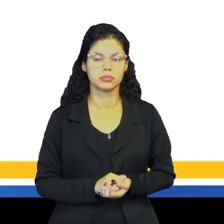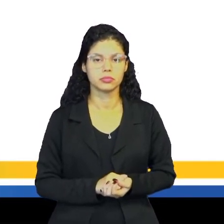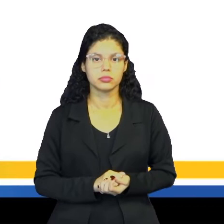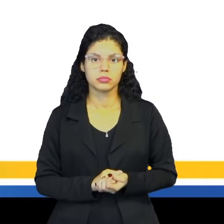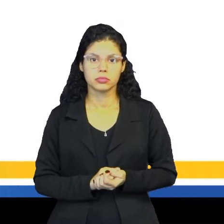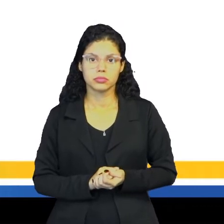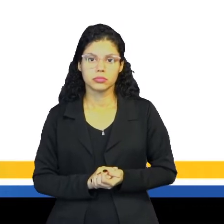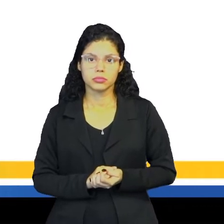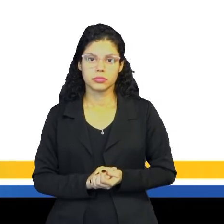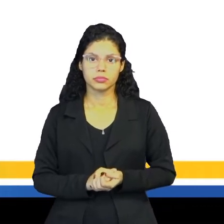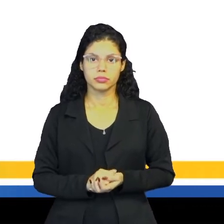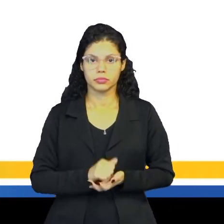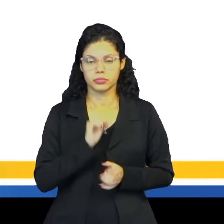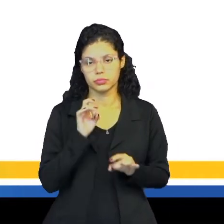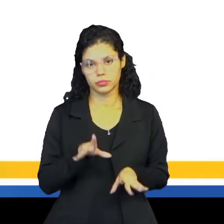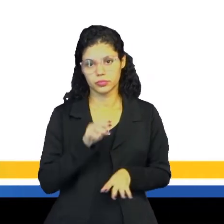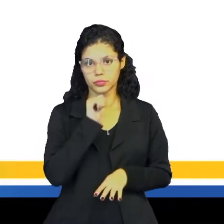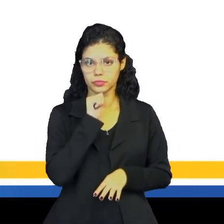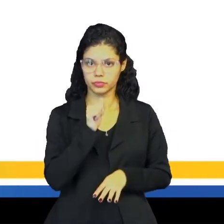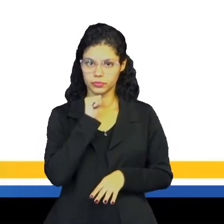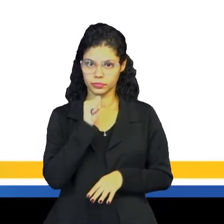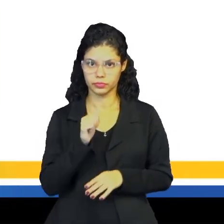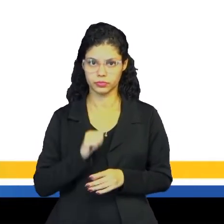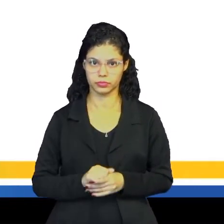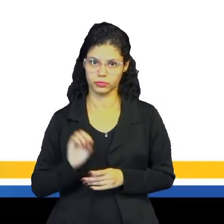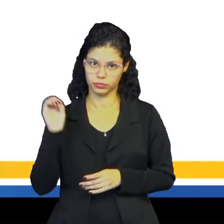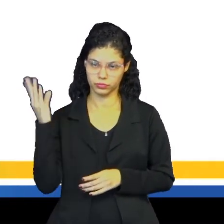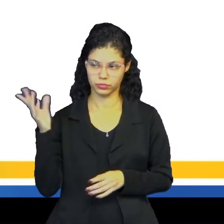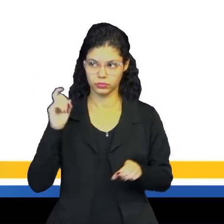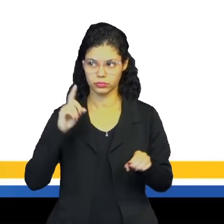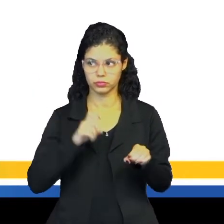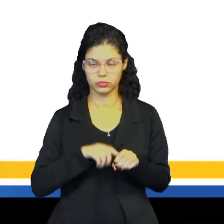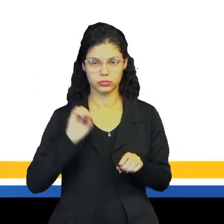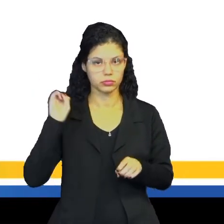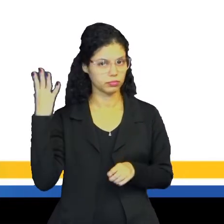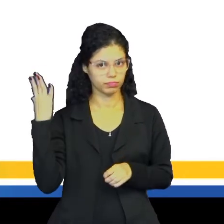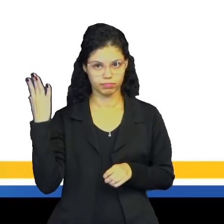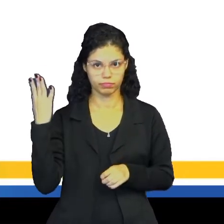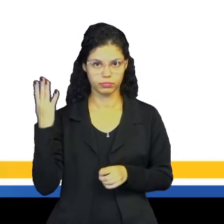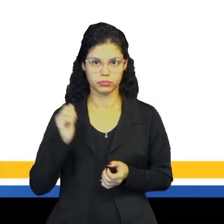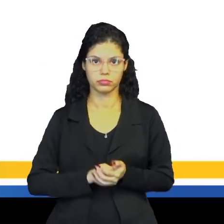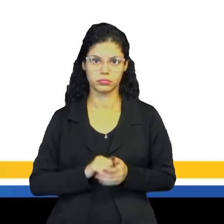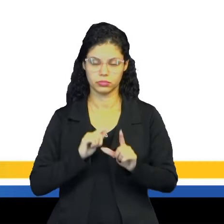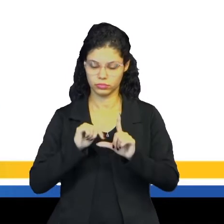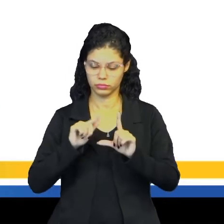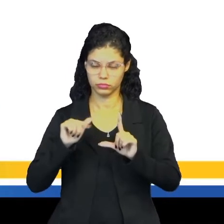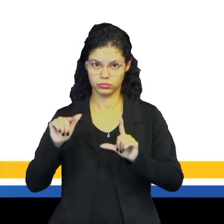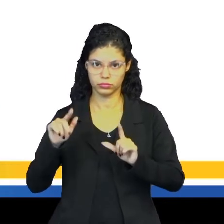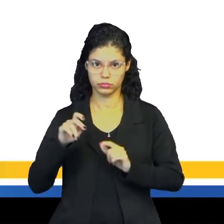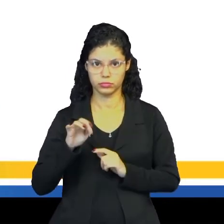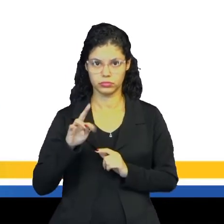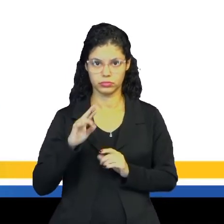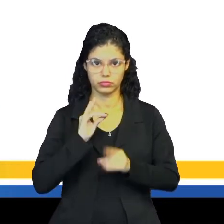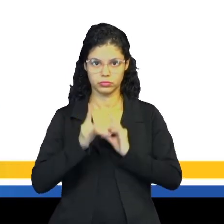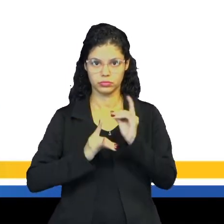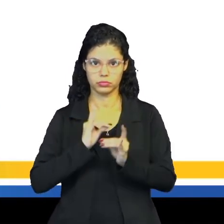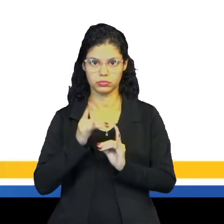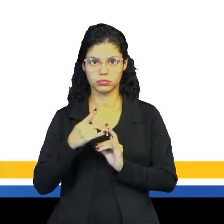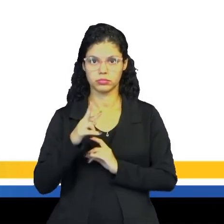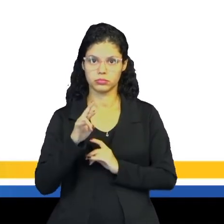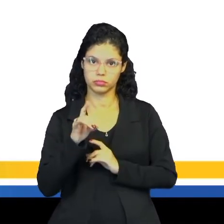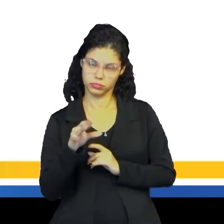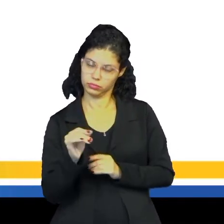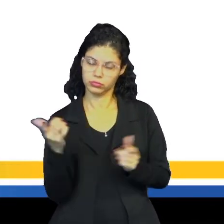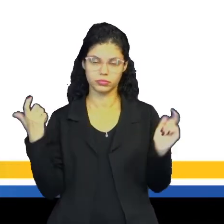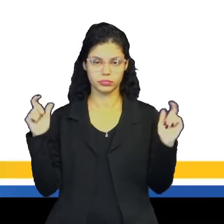E depois vem, por último, a menstruação. Caso a fecundação não aconteça, os níveis de estrogênio e progesterona